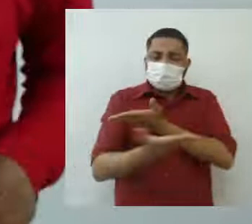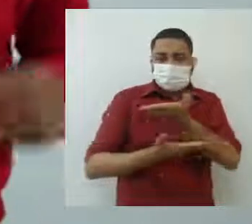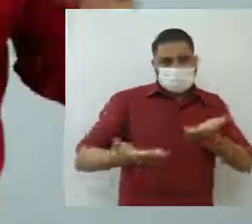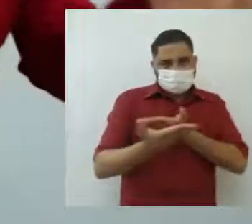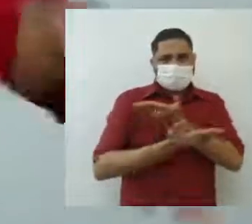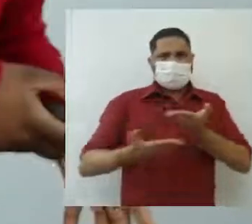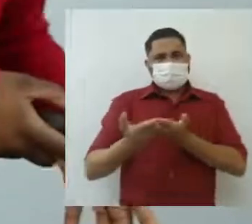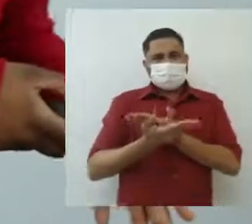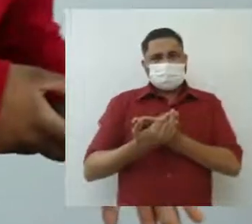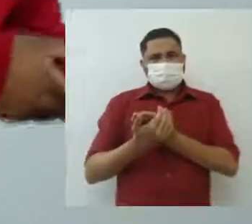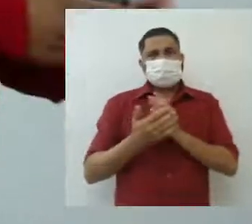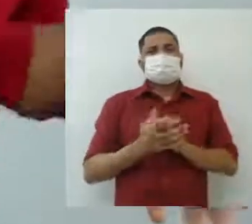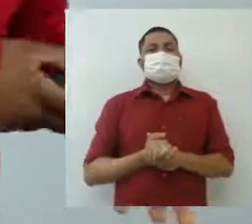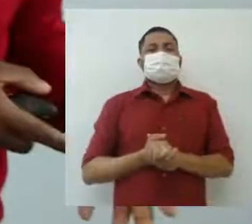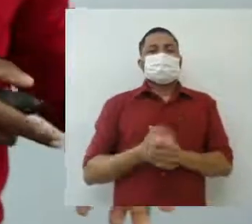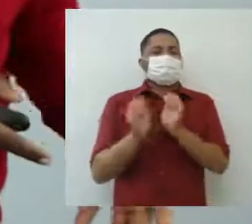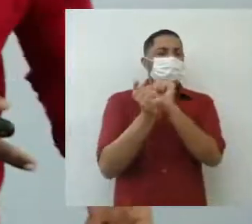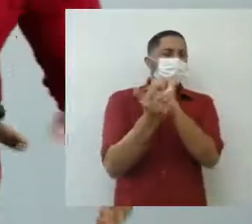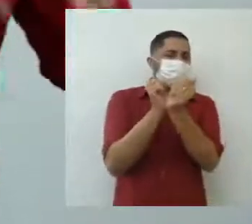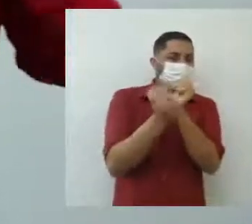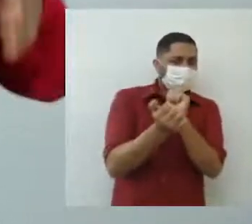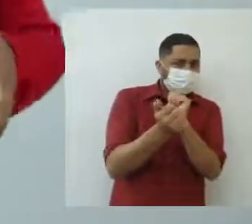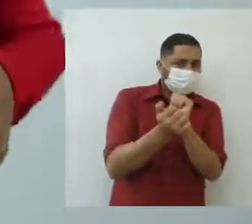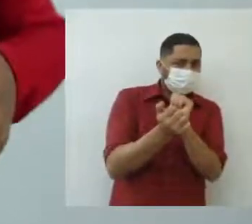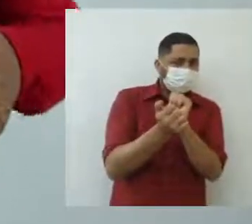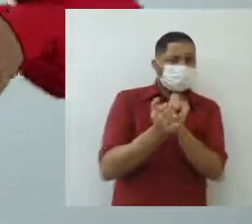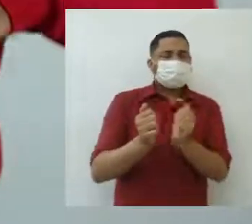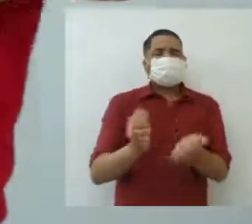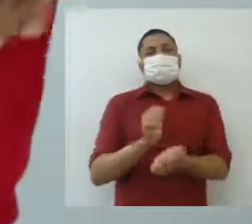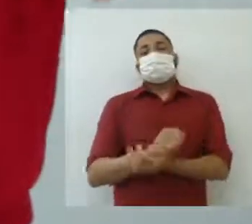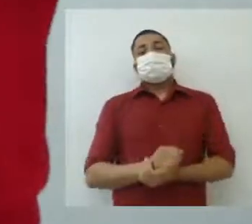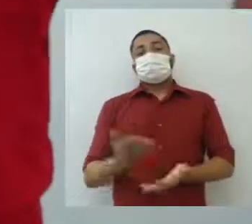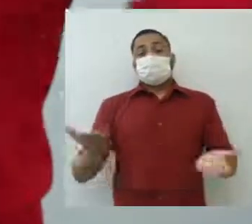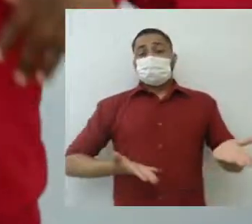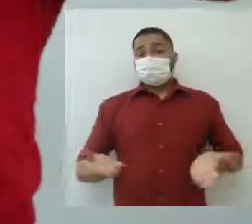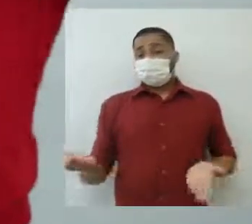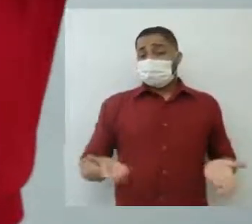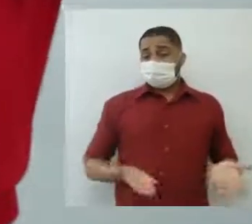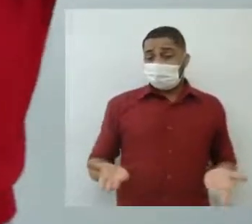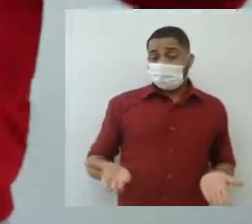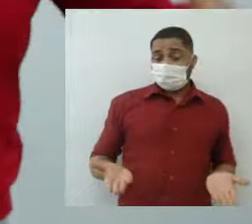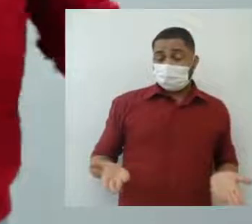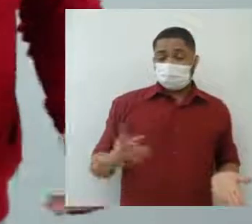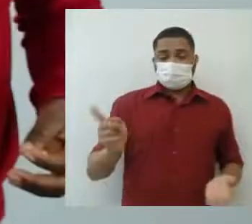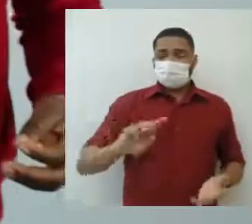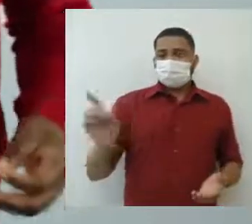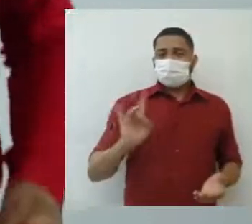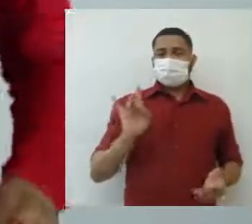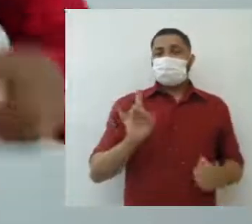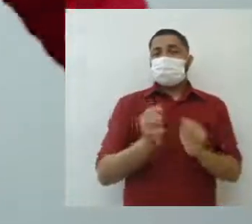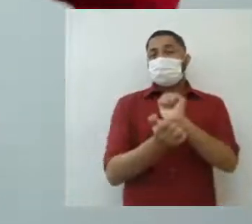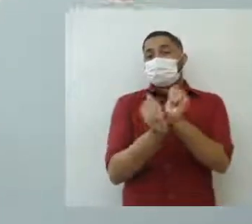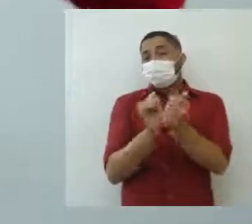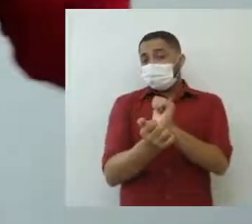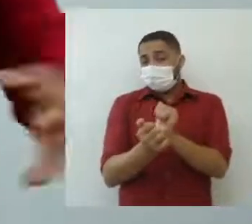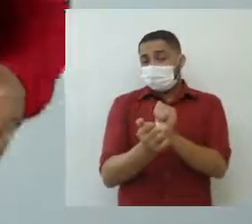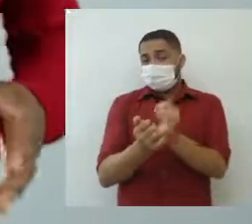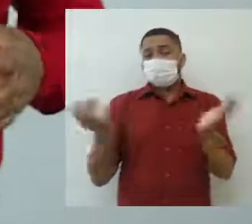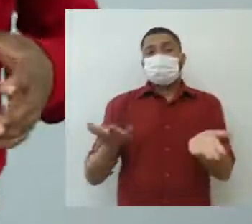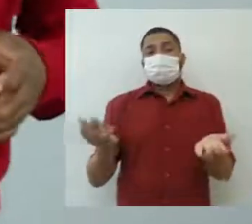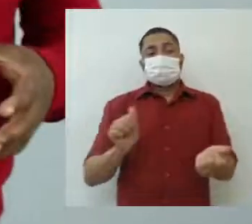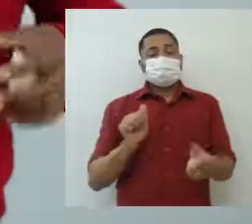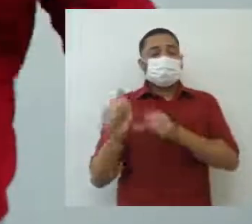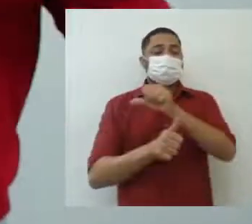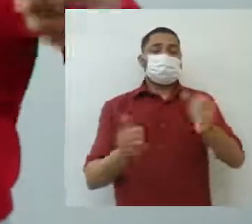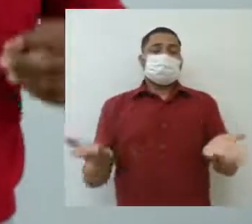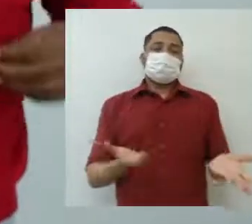entre escravidão e servidão. O indivíduo agora não era mais um escravo, ele era agora um servo,